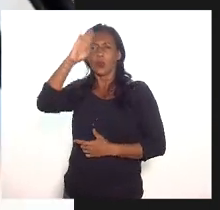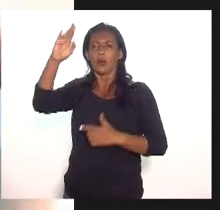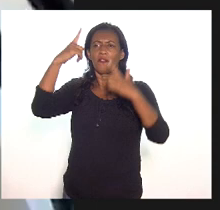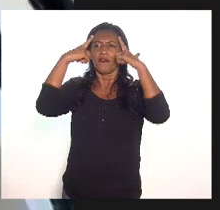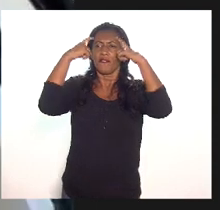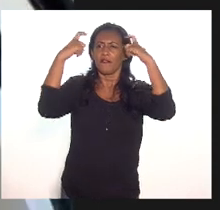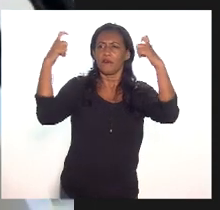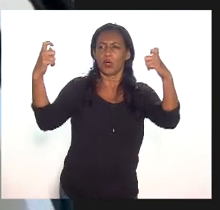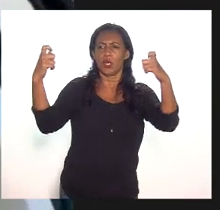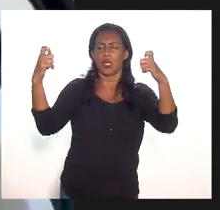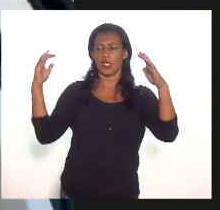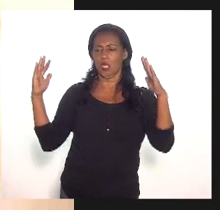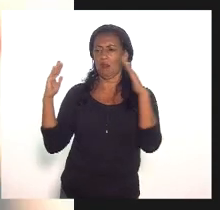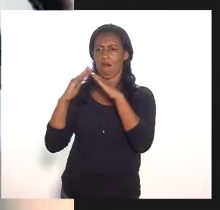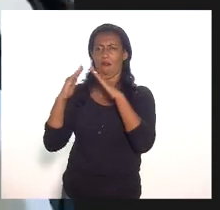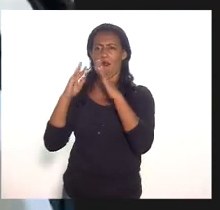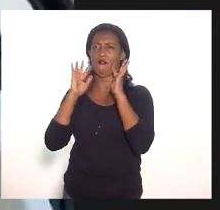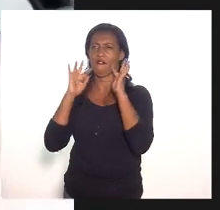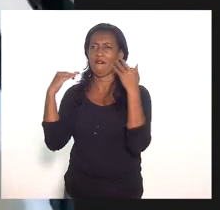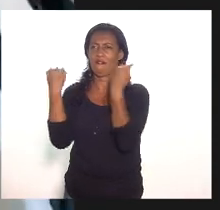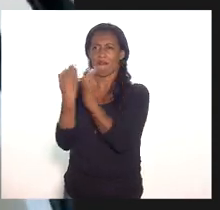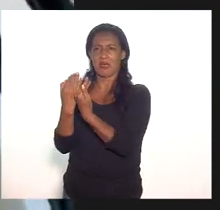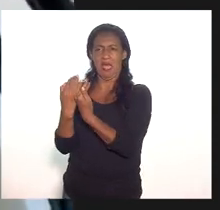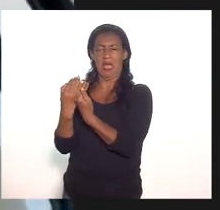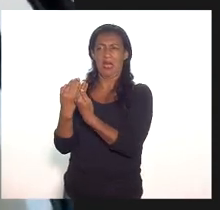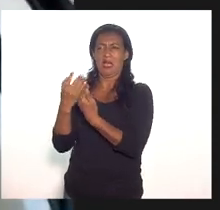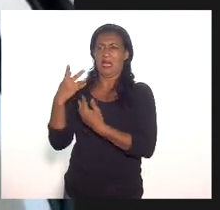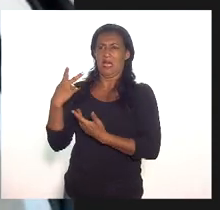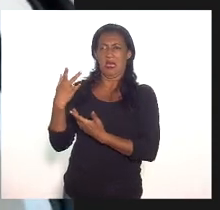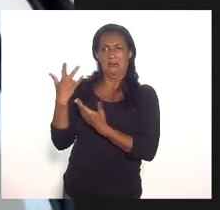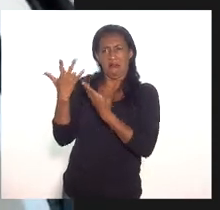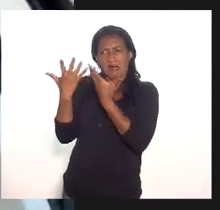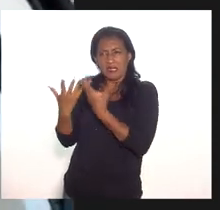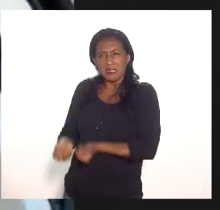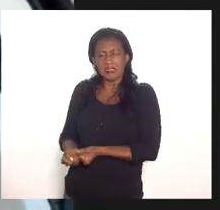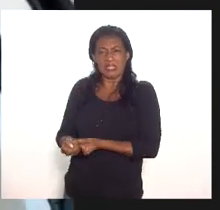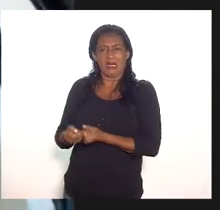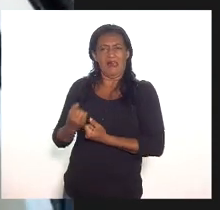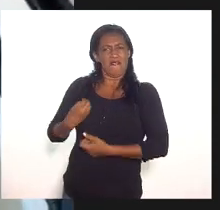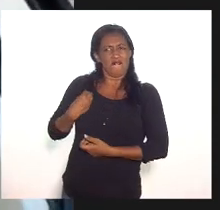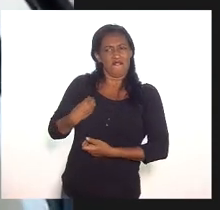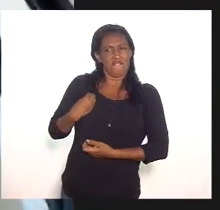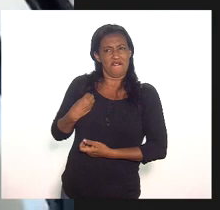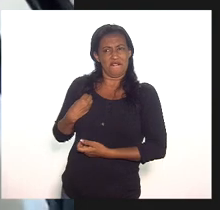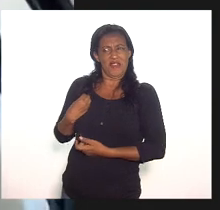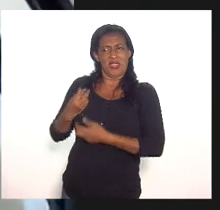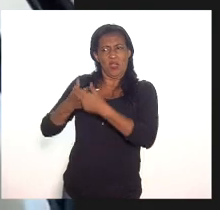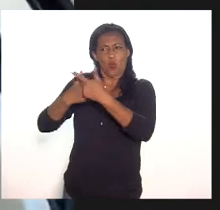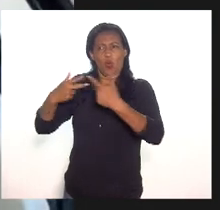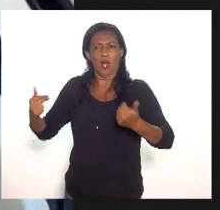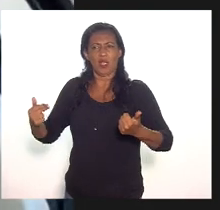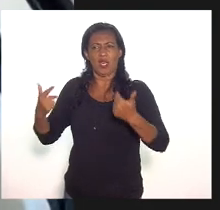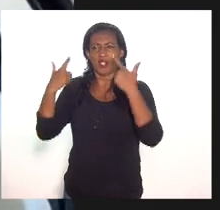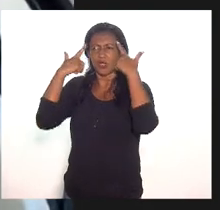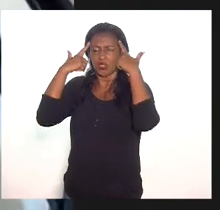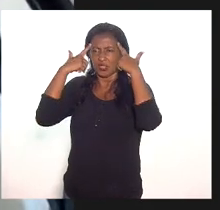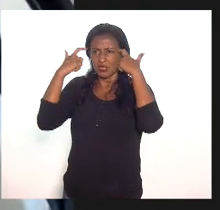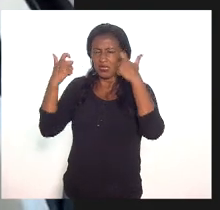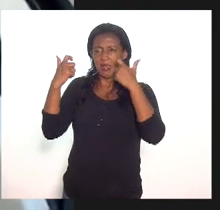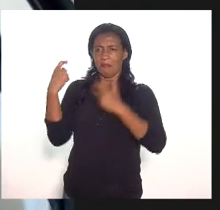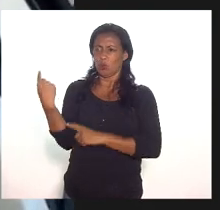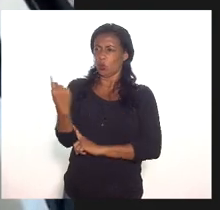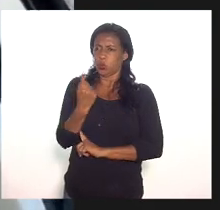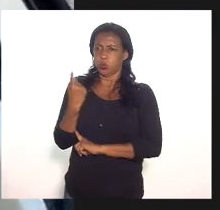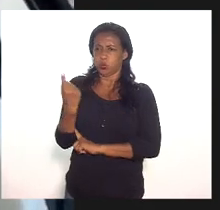verdade, a violência doméstica, o sentimento de posse do parceiro e, principalmente, a qualidade da vítima que fica